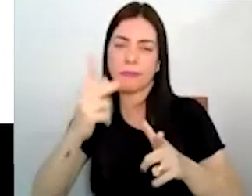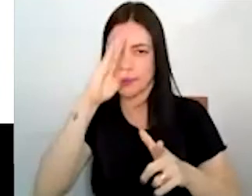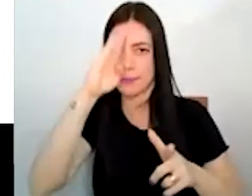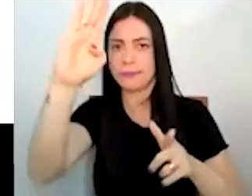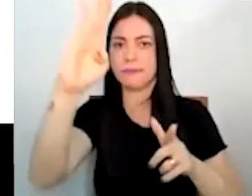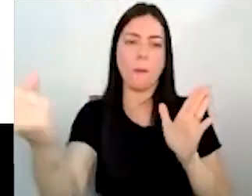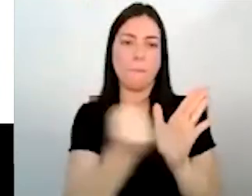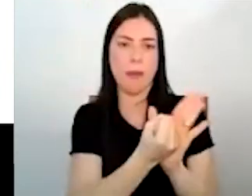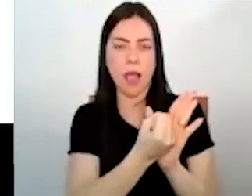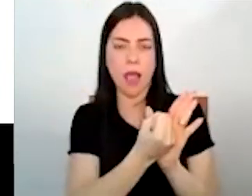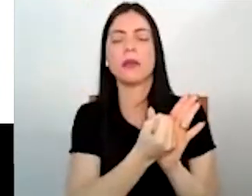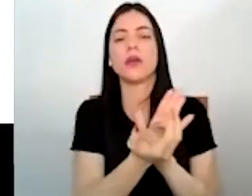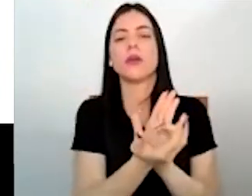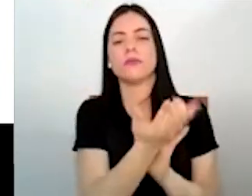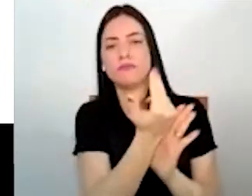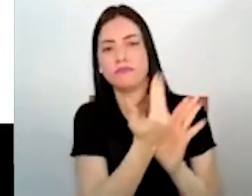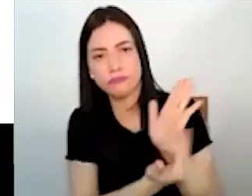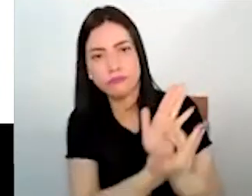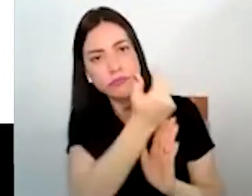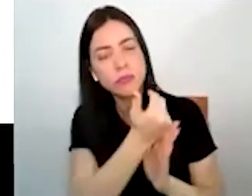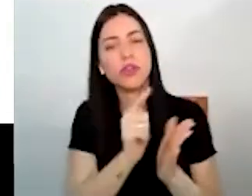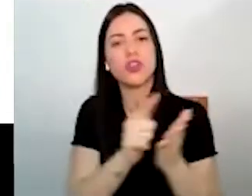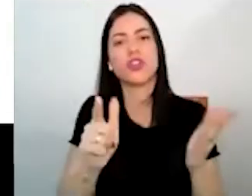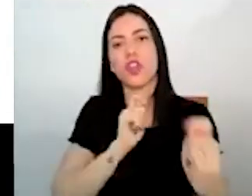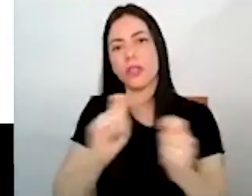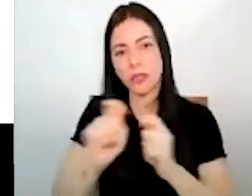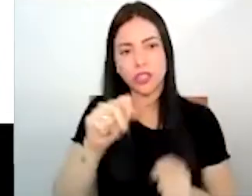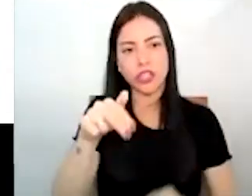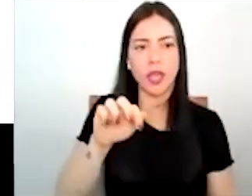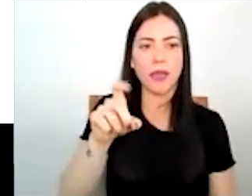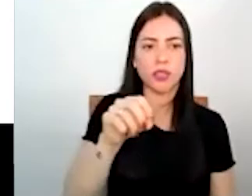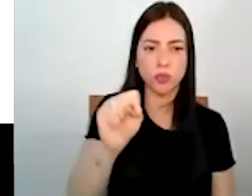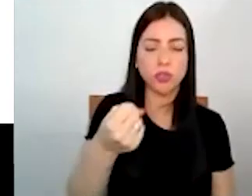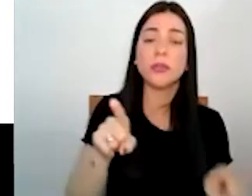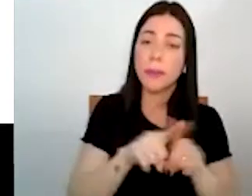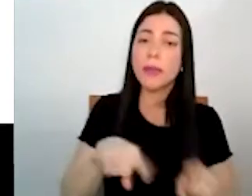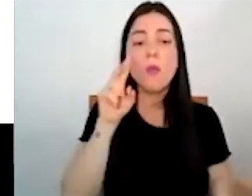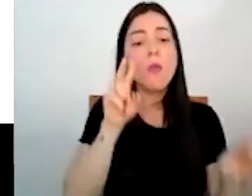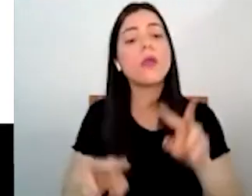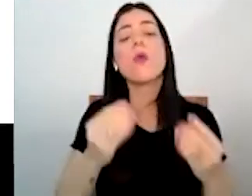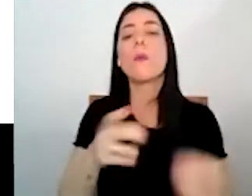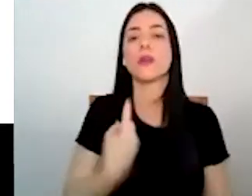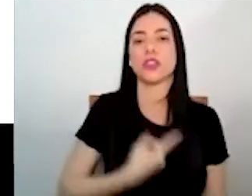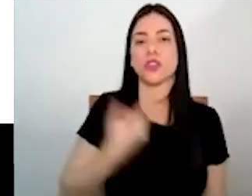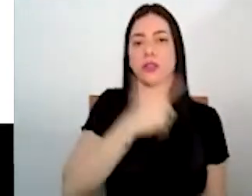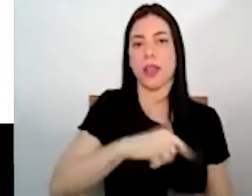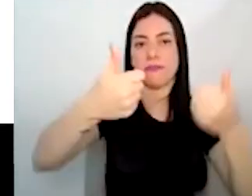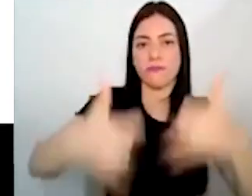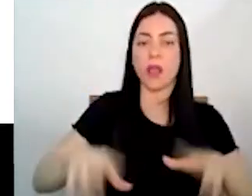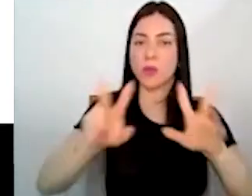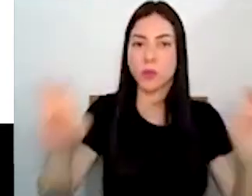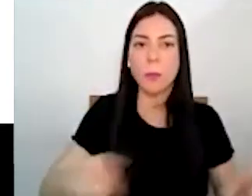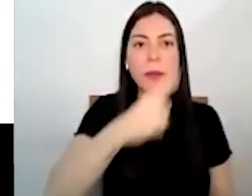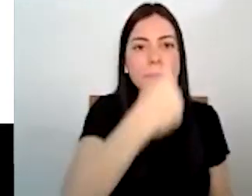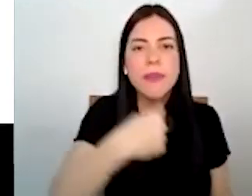Nexo, cujos analistas de dados e infografistas iam olhar para como a gente conseguia falar sobre o perfil dos candidatos, os assuntos